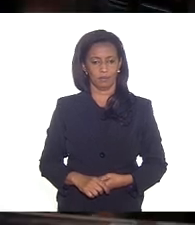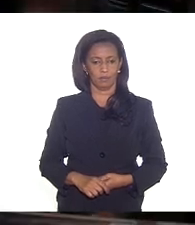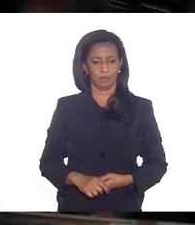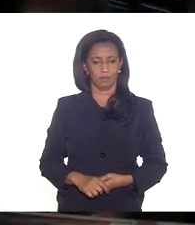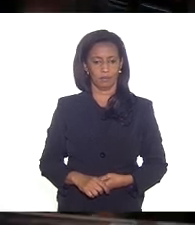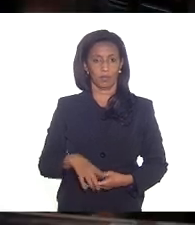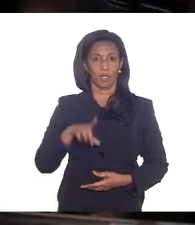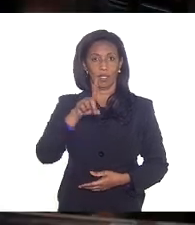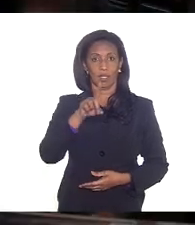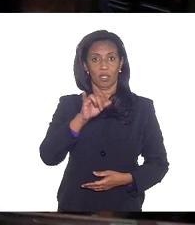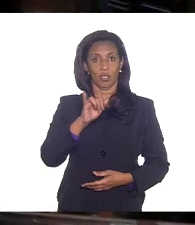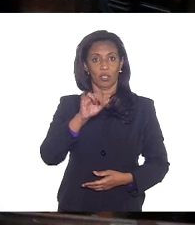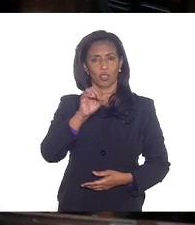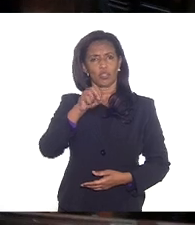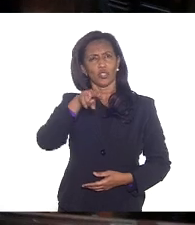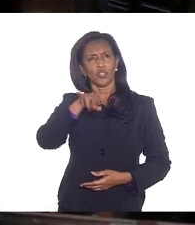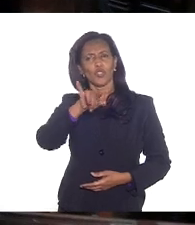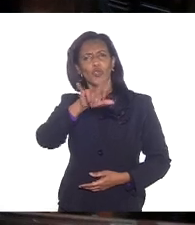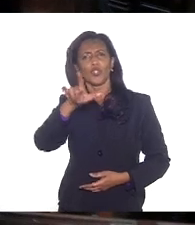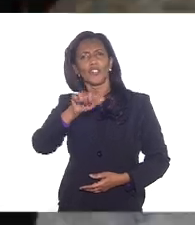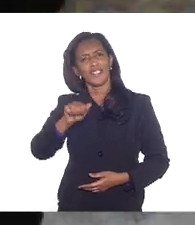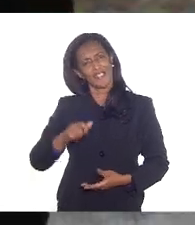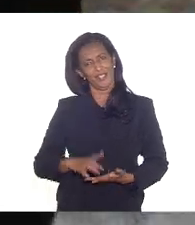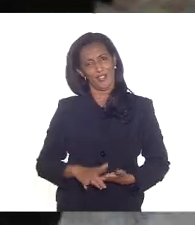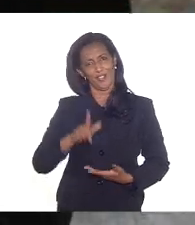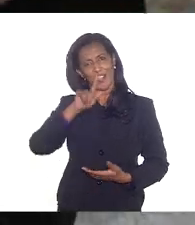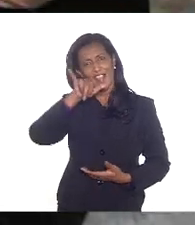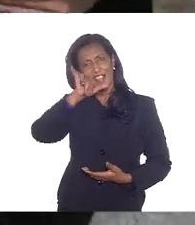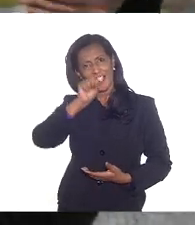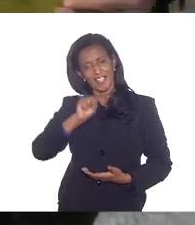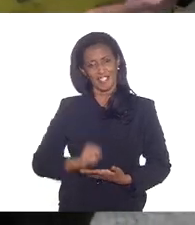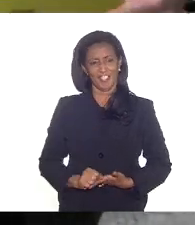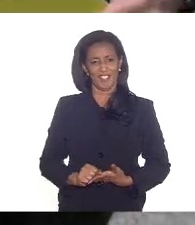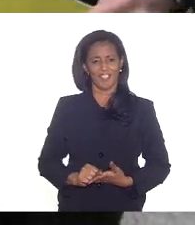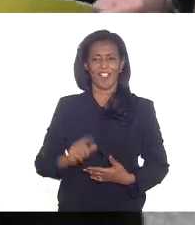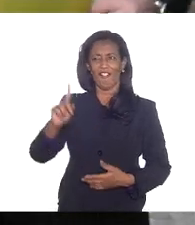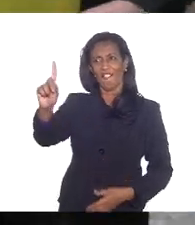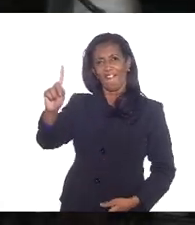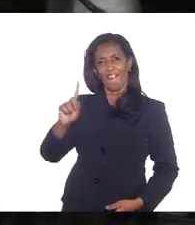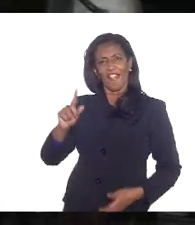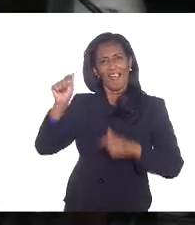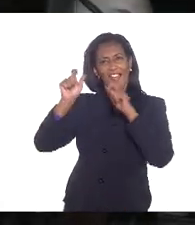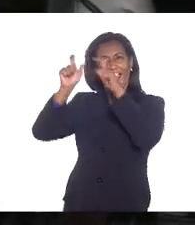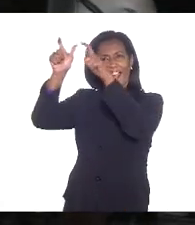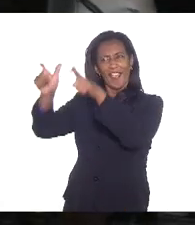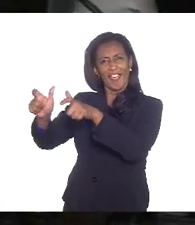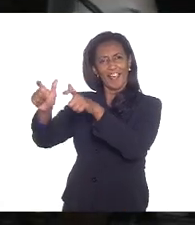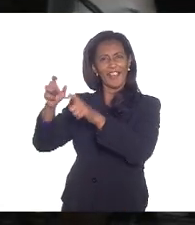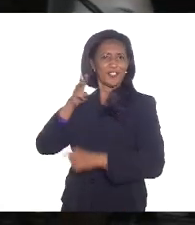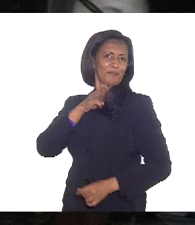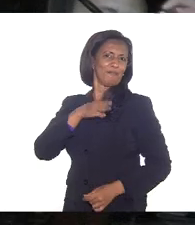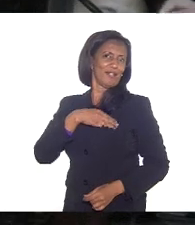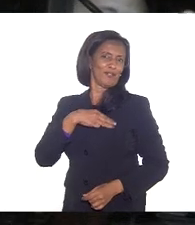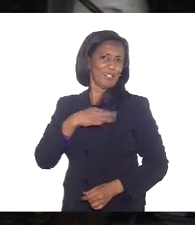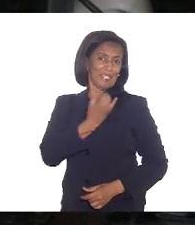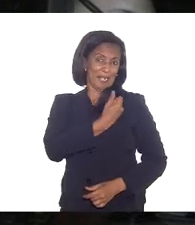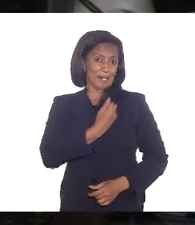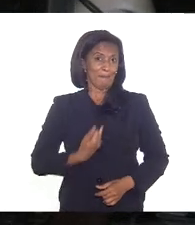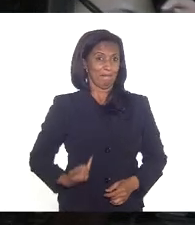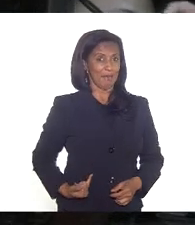o deputado Dionísio Deputado Dionísio Lins rei de Madureira Imperador